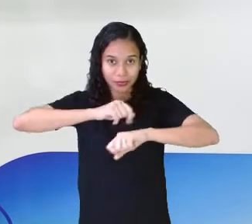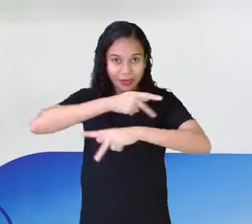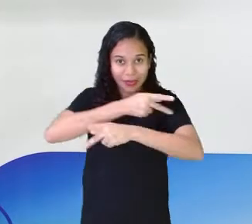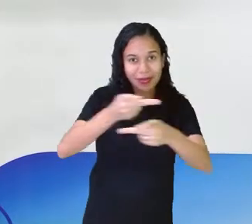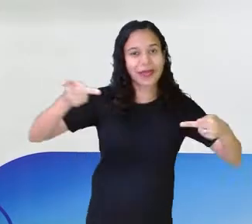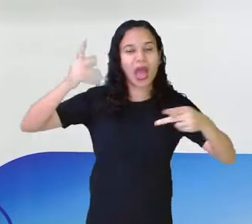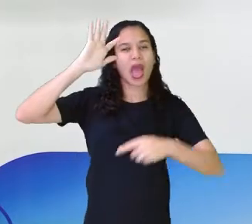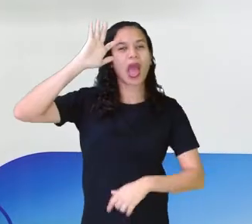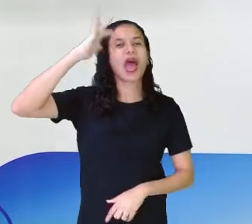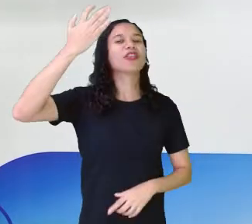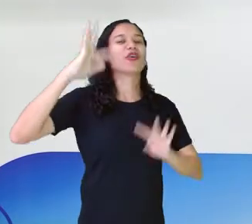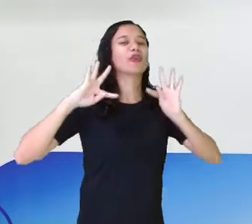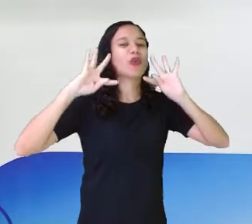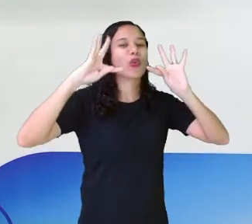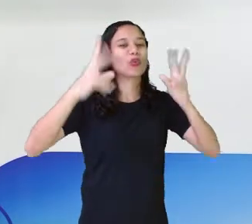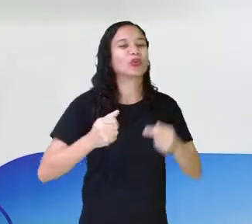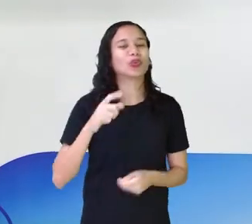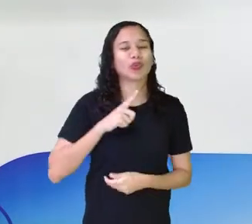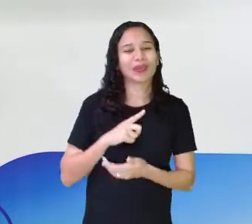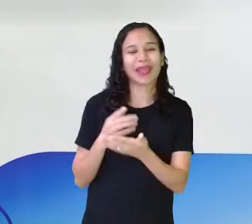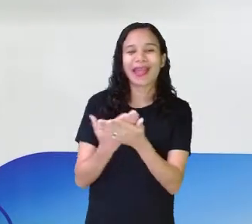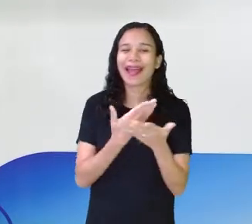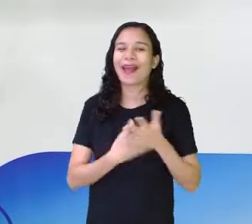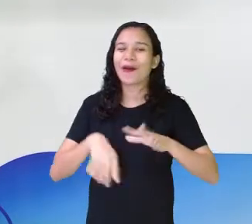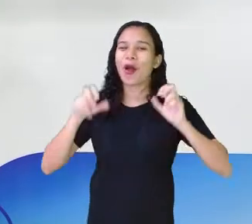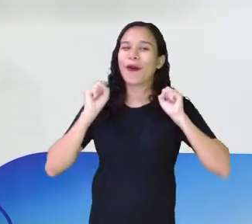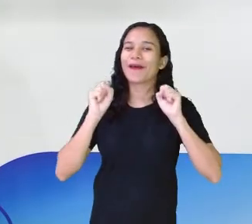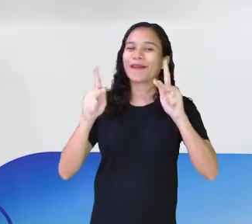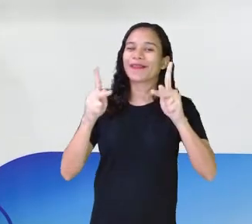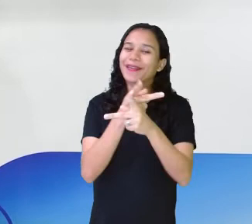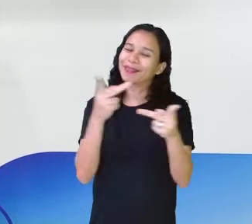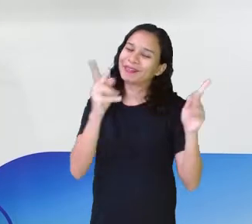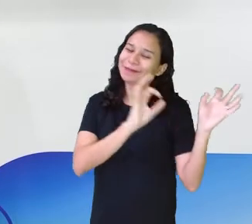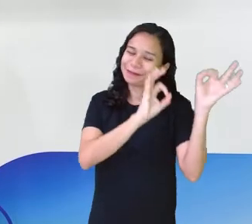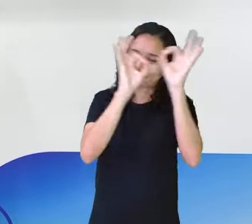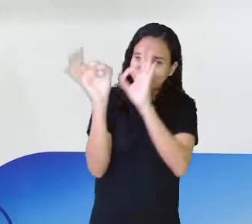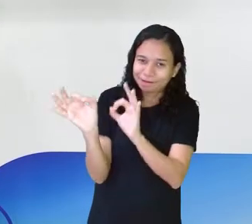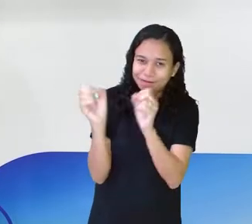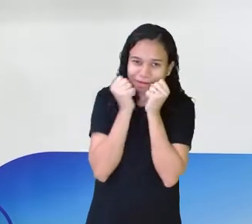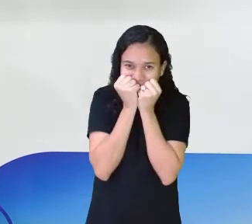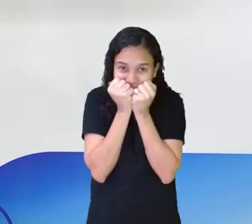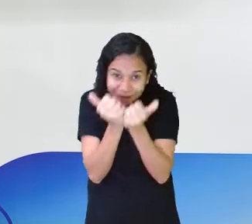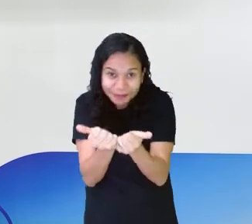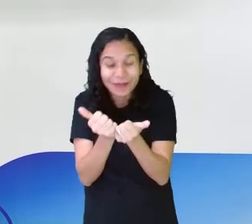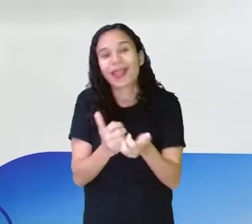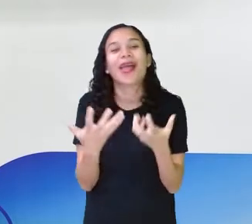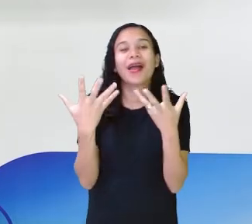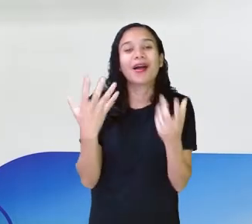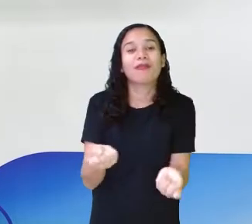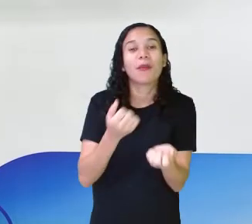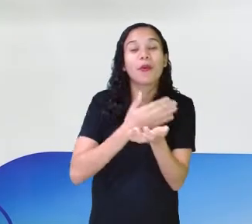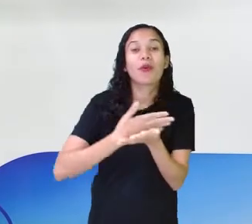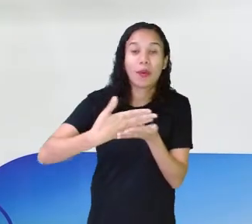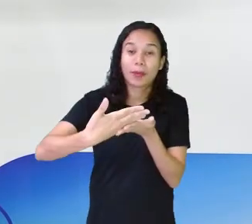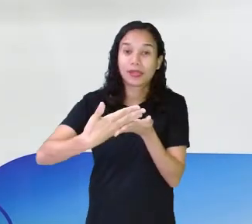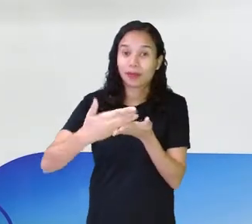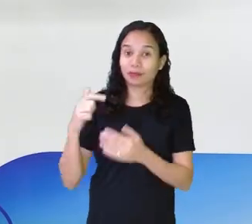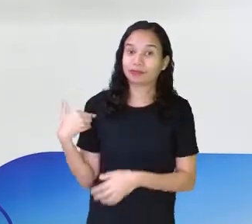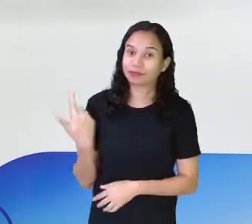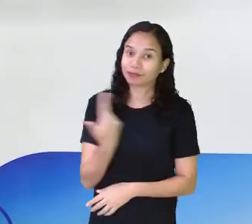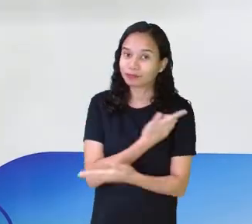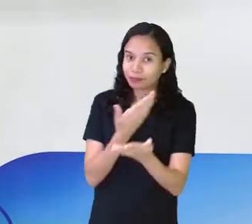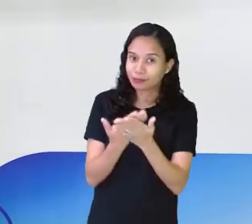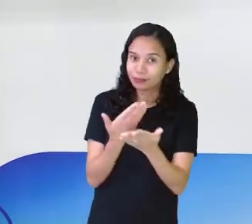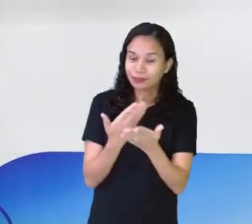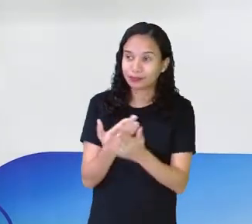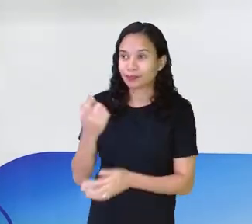eles resolvem tudo para deixar ok para vocês terem acesso, beleza? Vamos começar as nossas